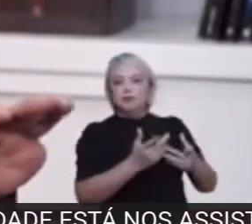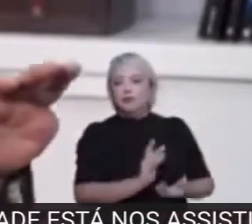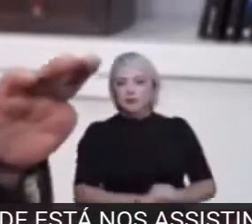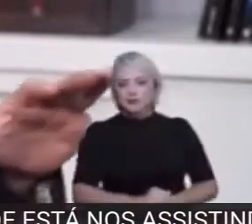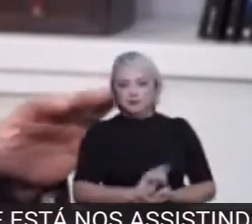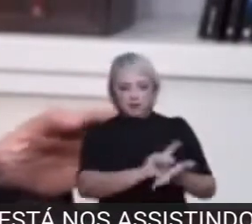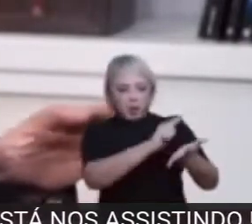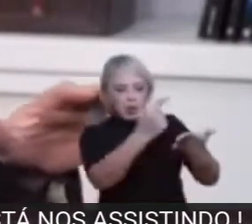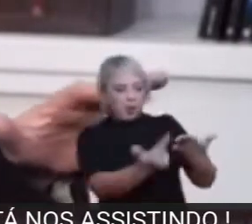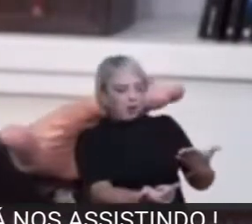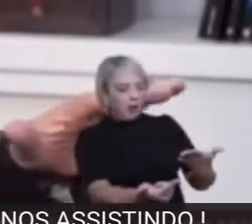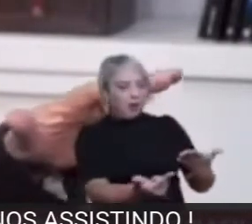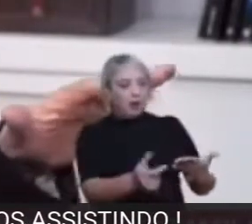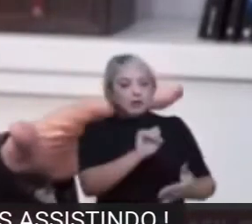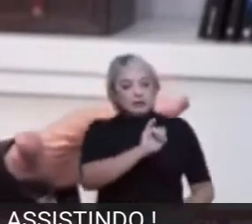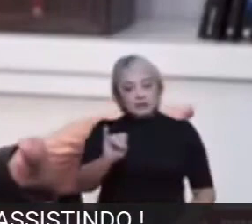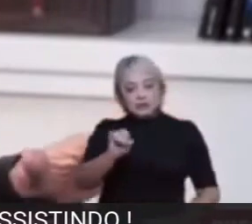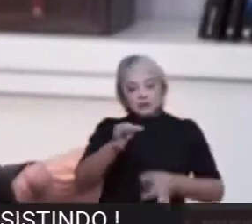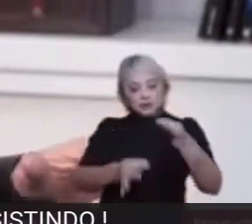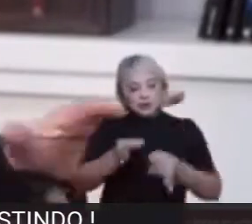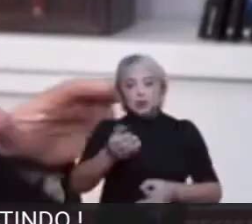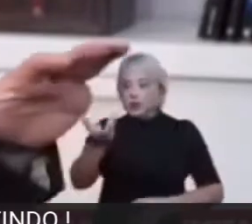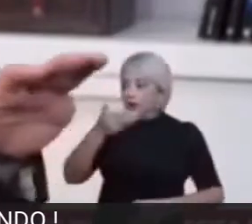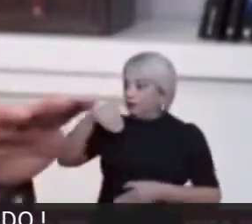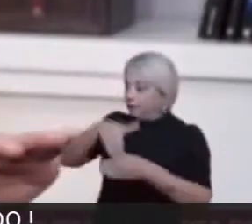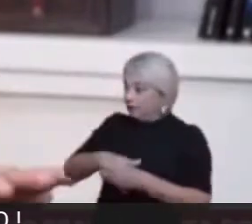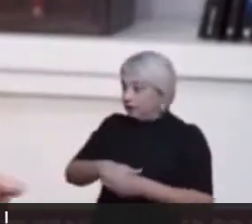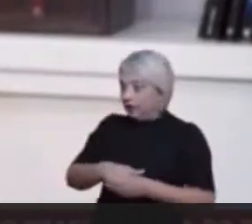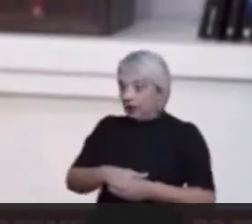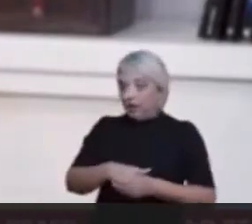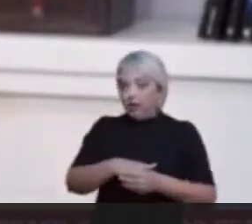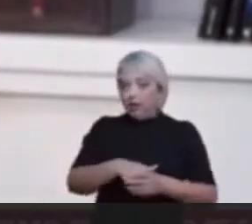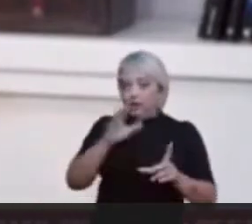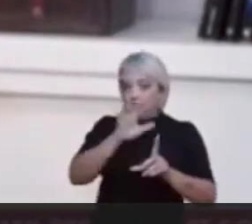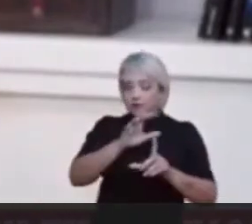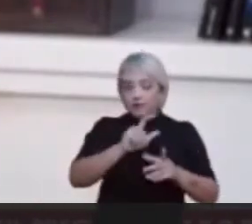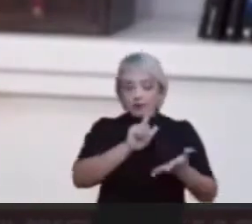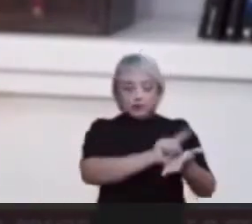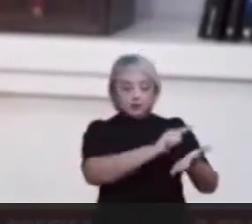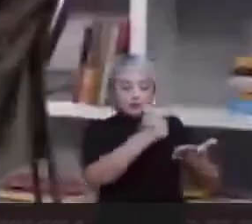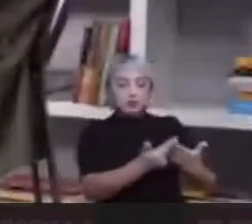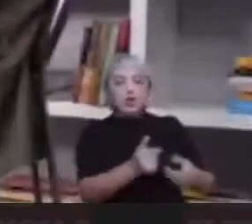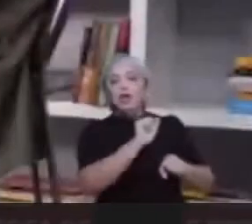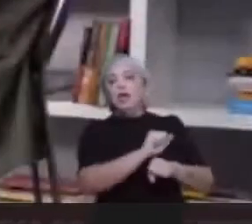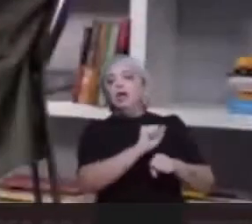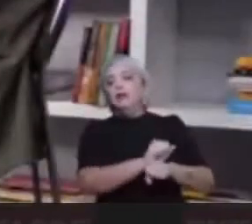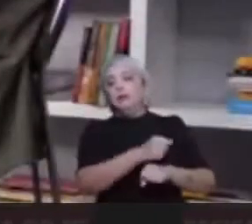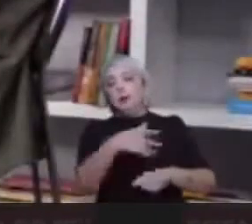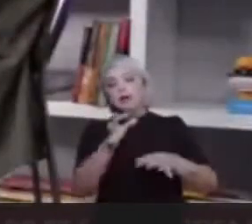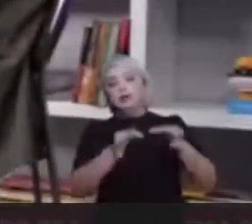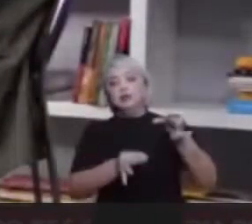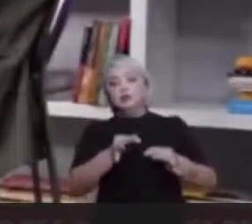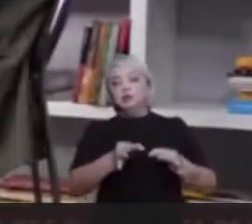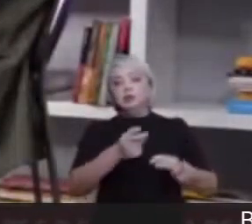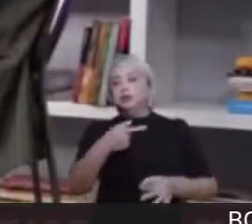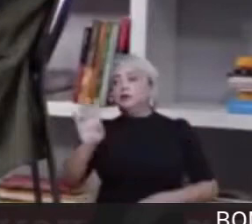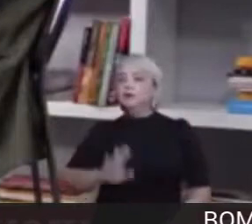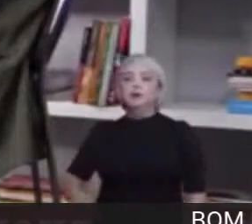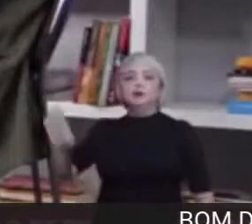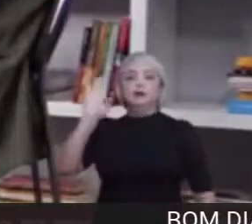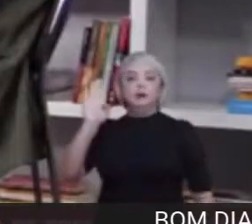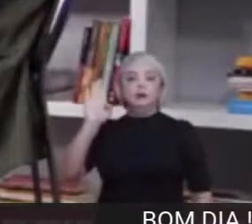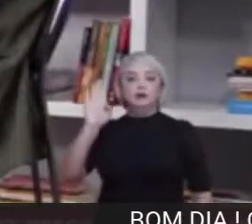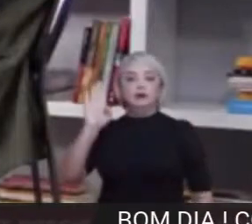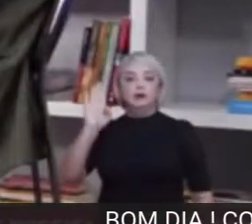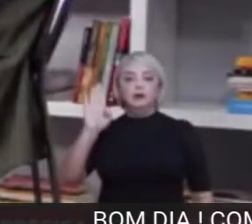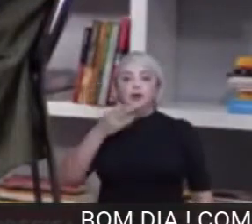Se um juiz quiser votar em função da manchete dos jornais, então ele para de ser juiz e vai ser candidato. O juiz não pode votar